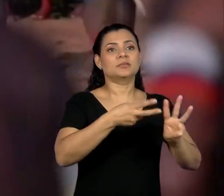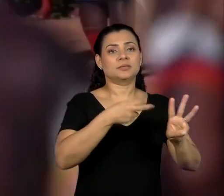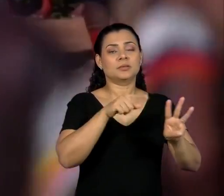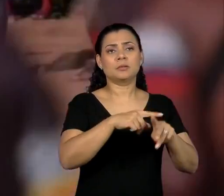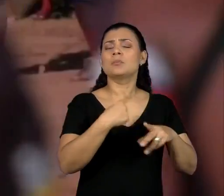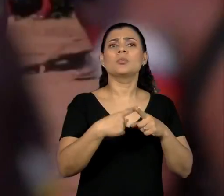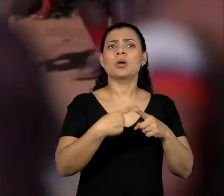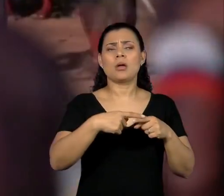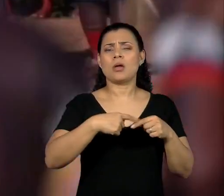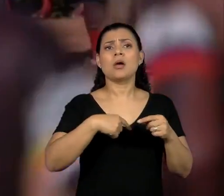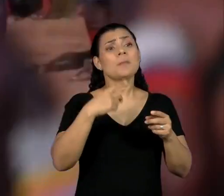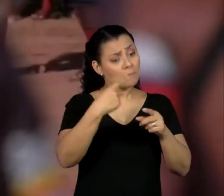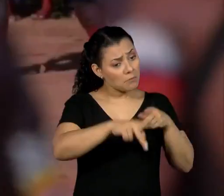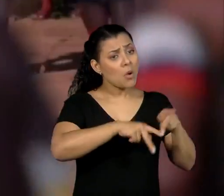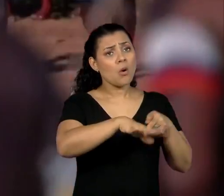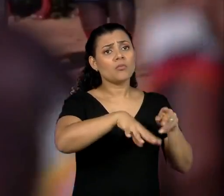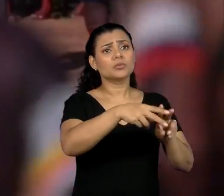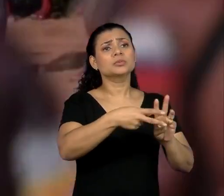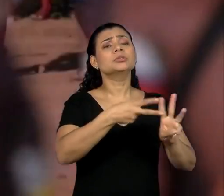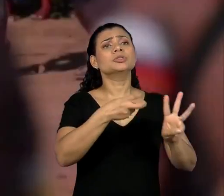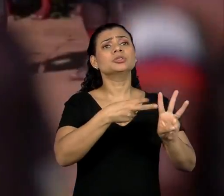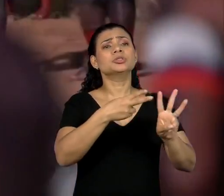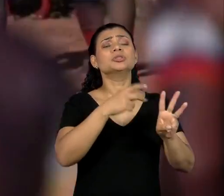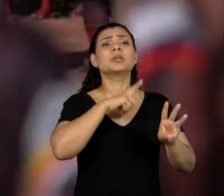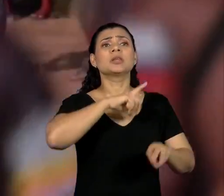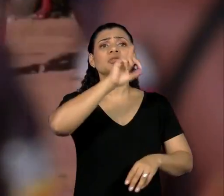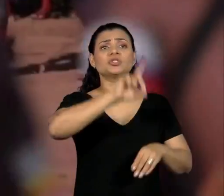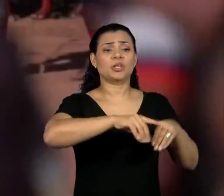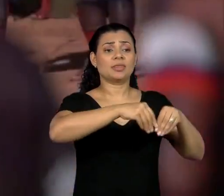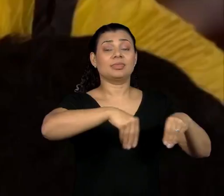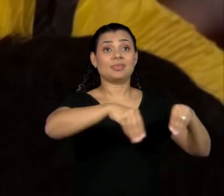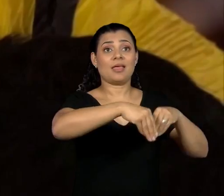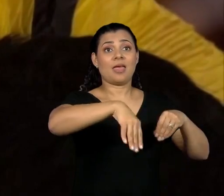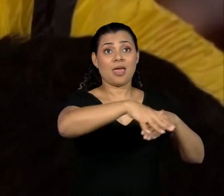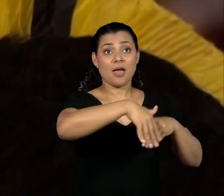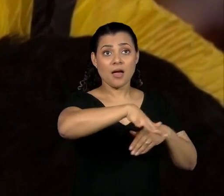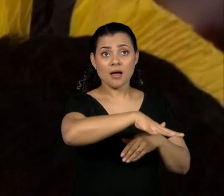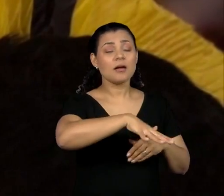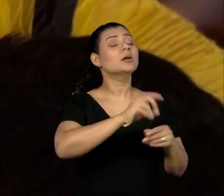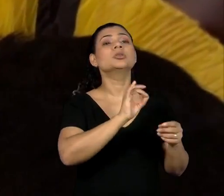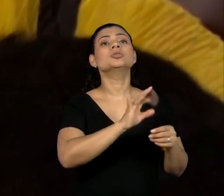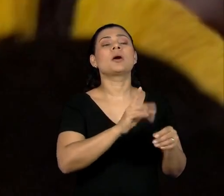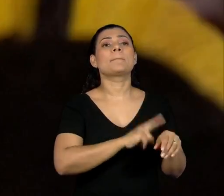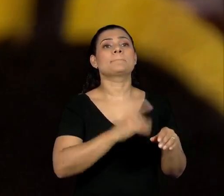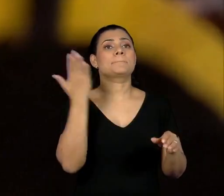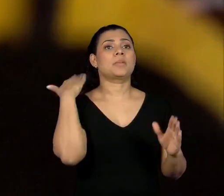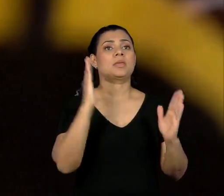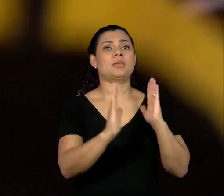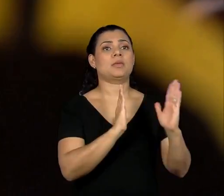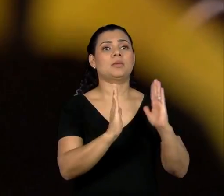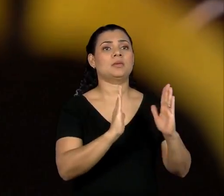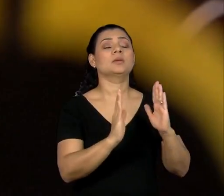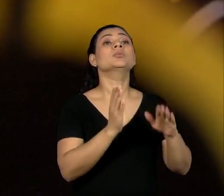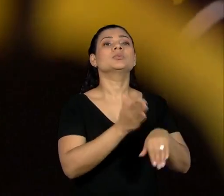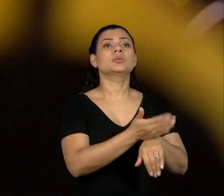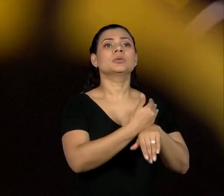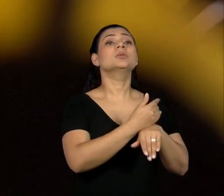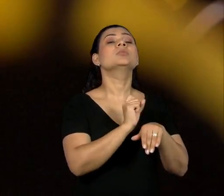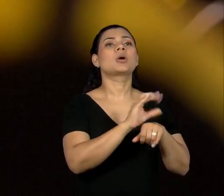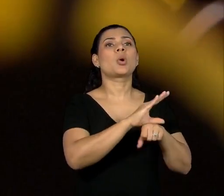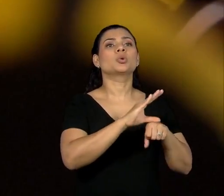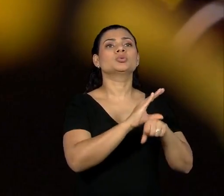tese defende que os povos indígenas só têm direito à demarcação de terras que eram ocupadas por eles na data